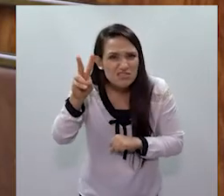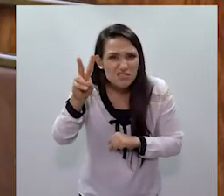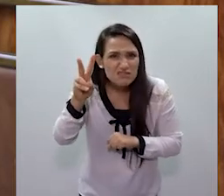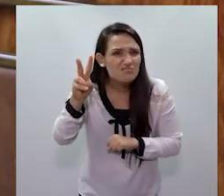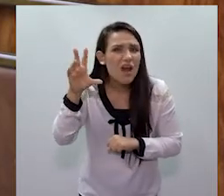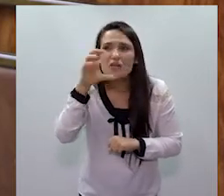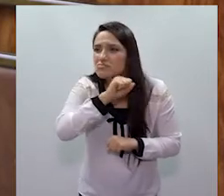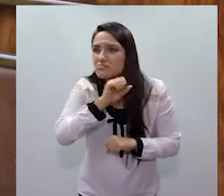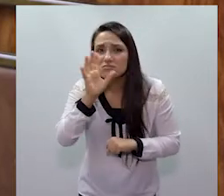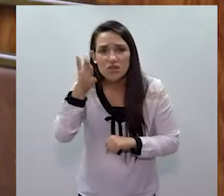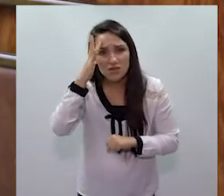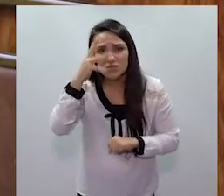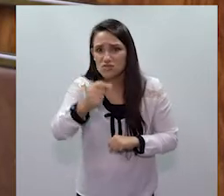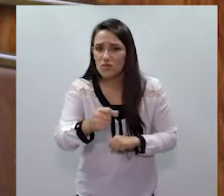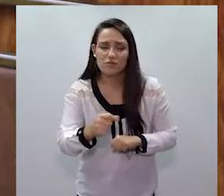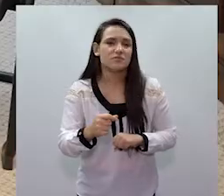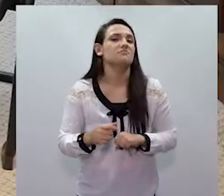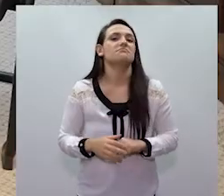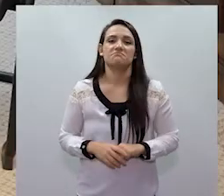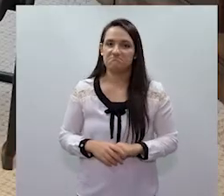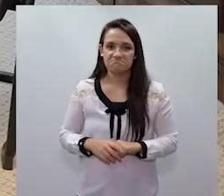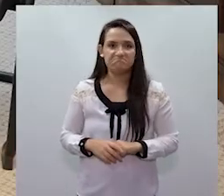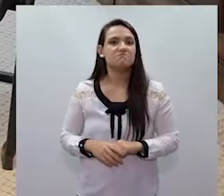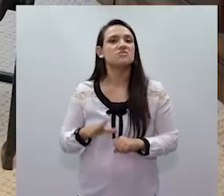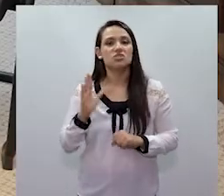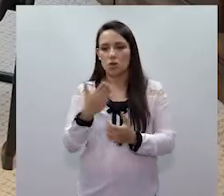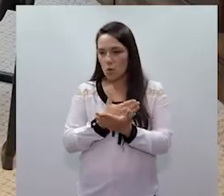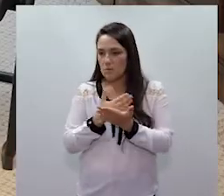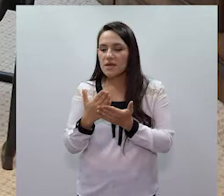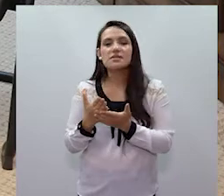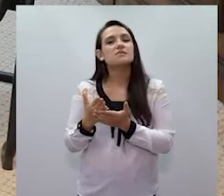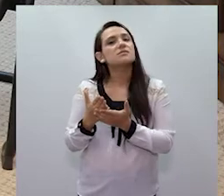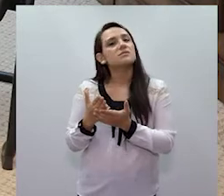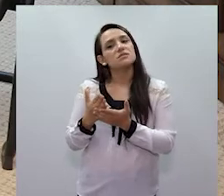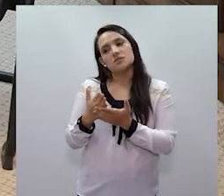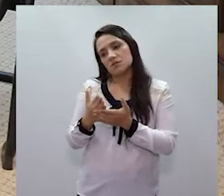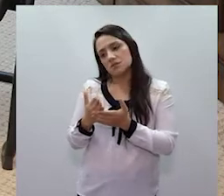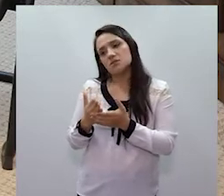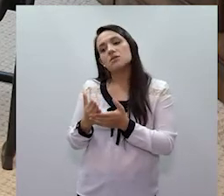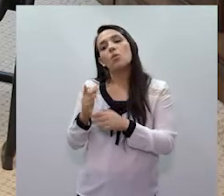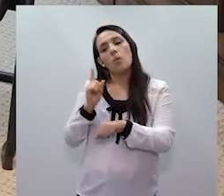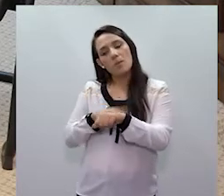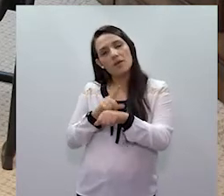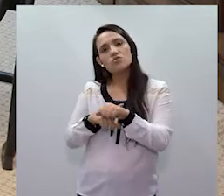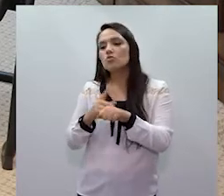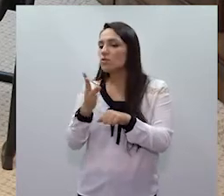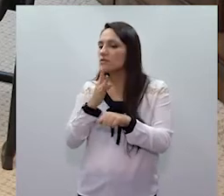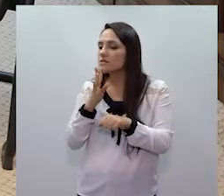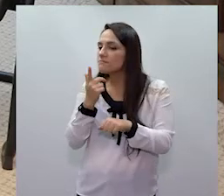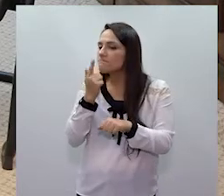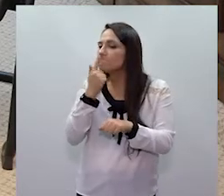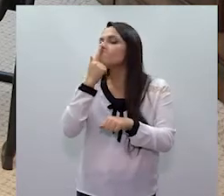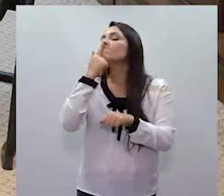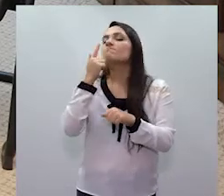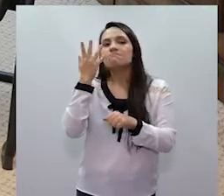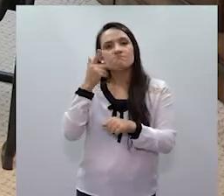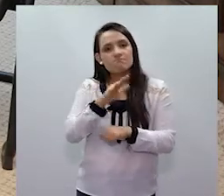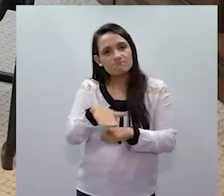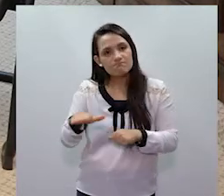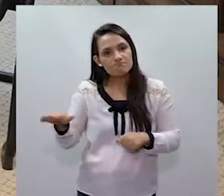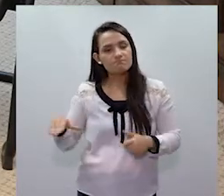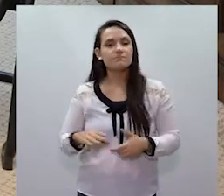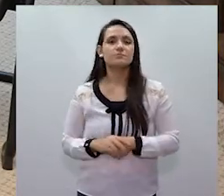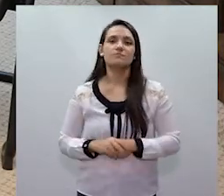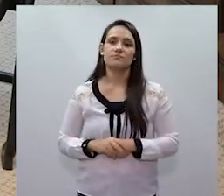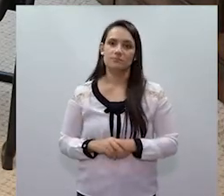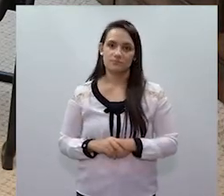para adotar e no dia seguinte elas já vão começar as tratativas para conhecer aquela criança. Certo. A